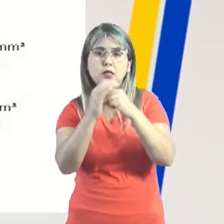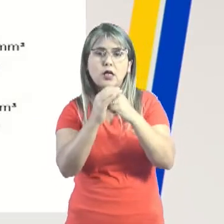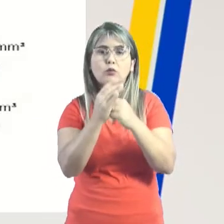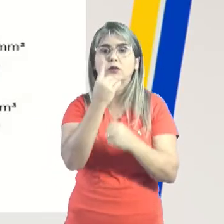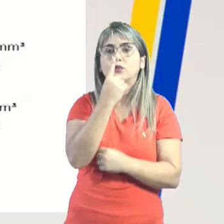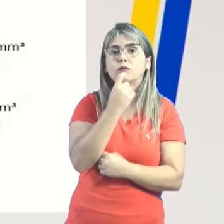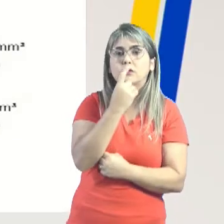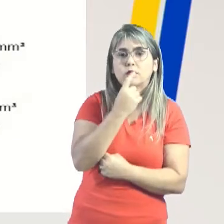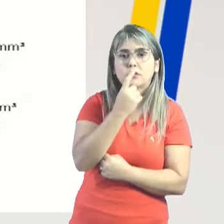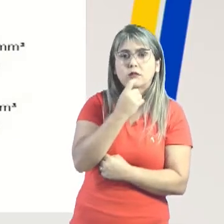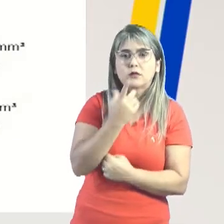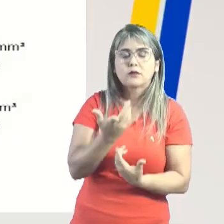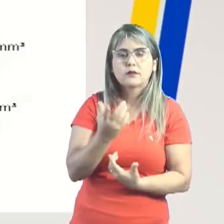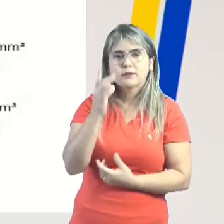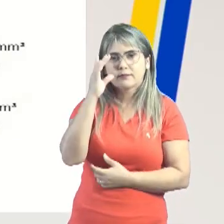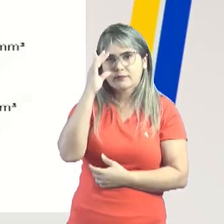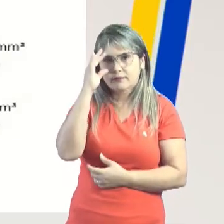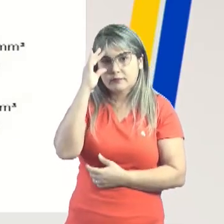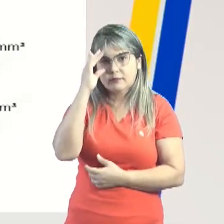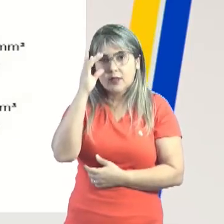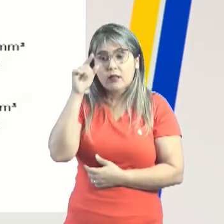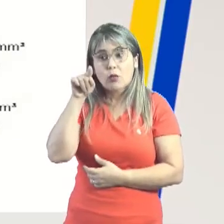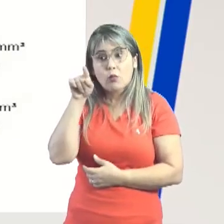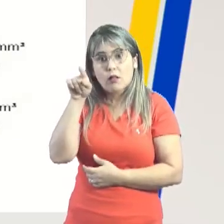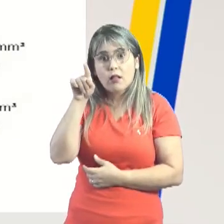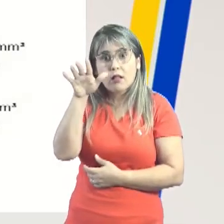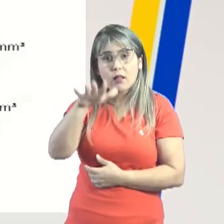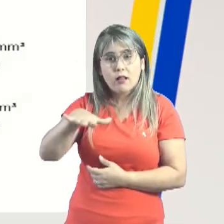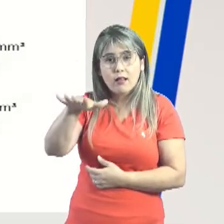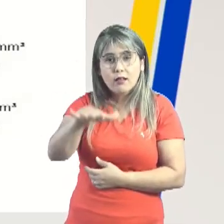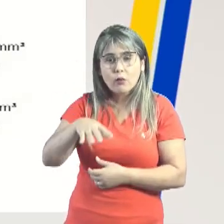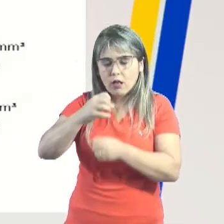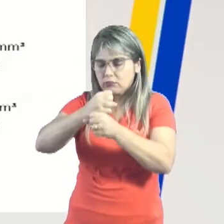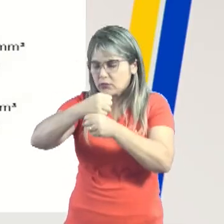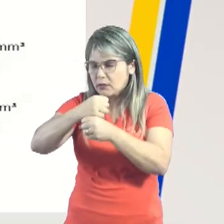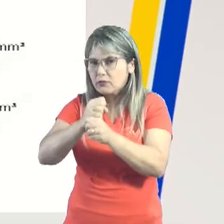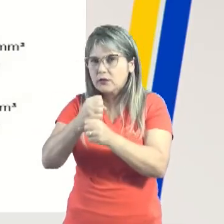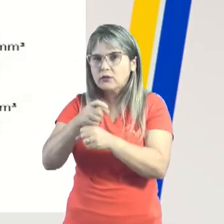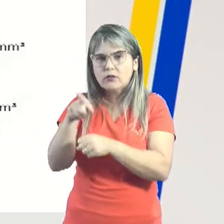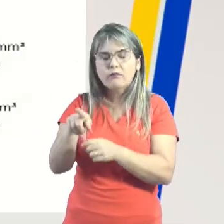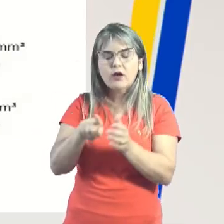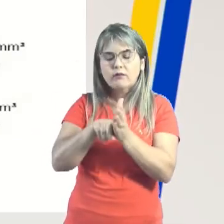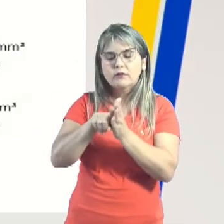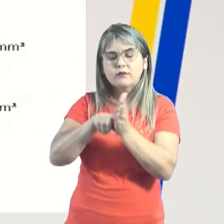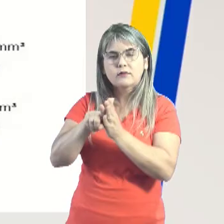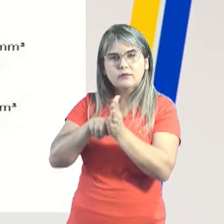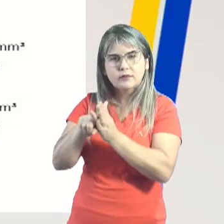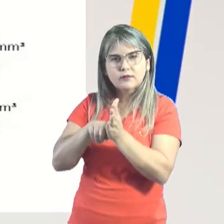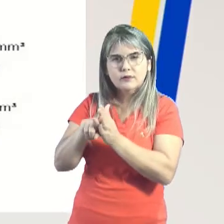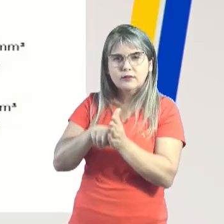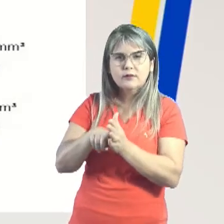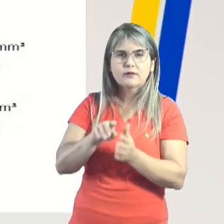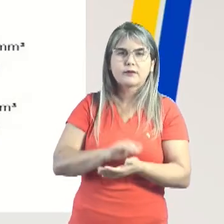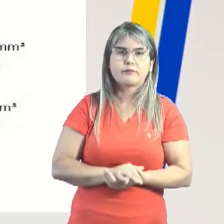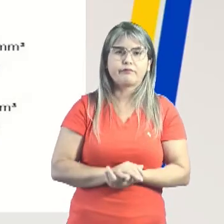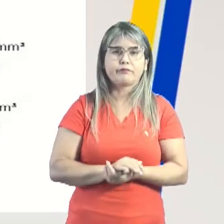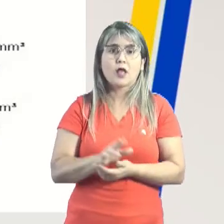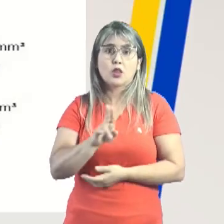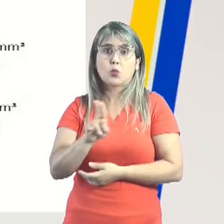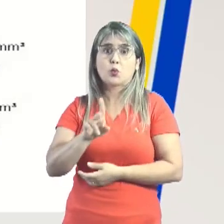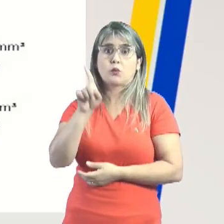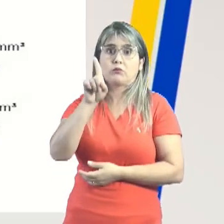Ele que eu digo, o laboratório vai trazer esses dados para ele. Né? Aqui é o chamado hemograma, tá bom? Onde ele